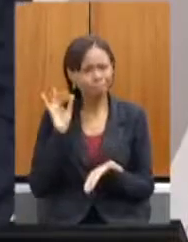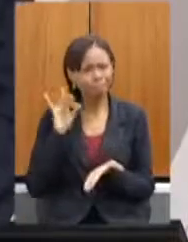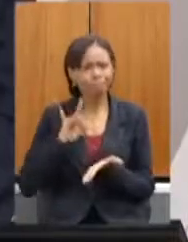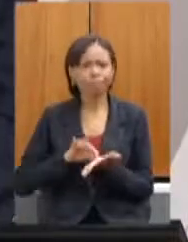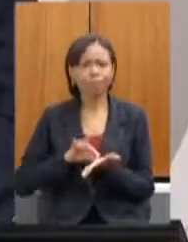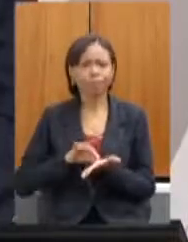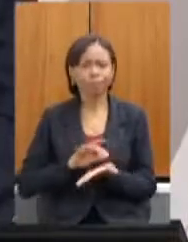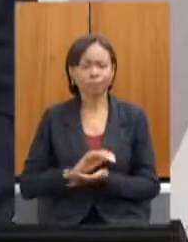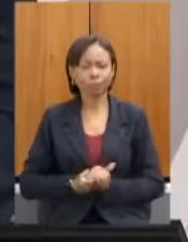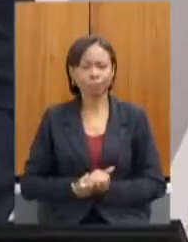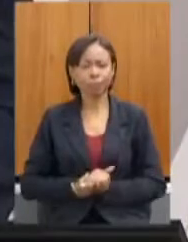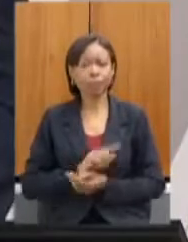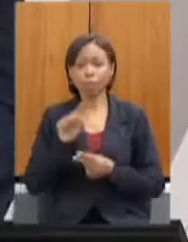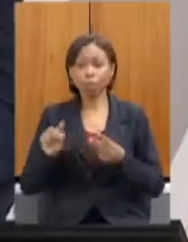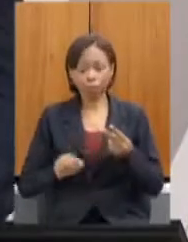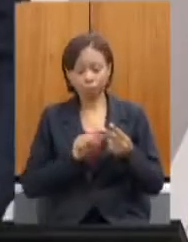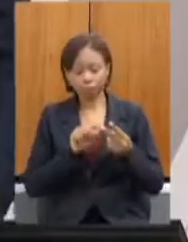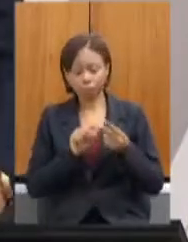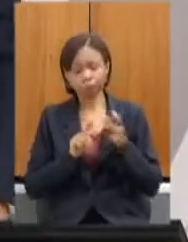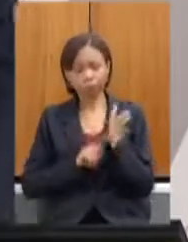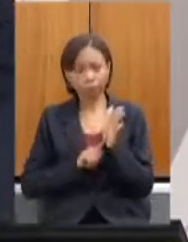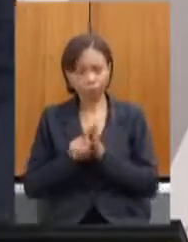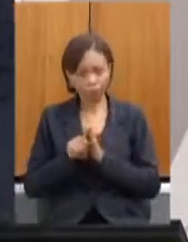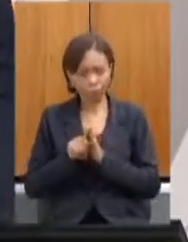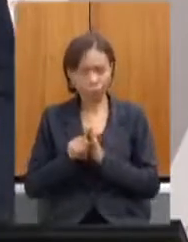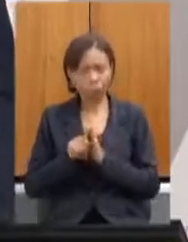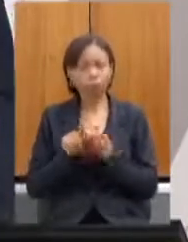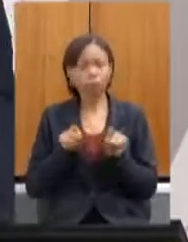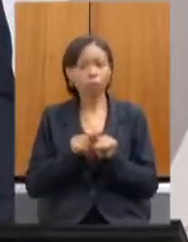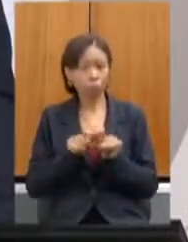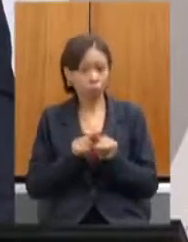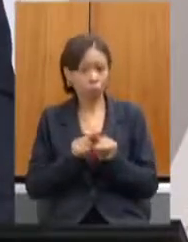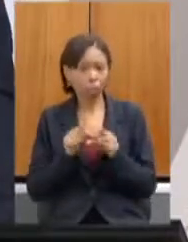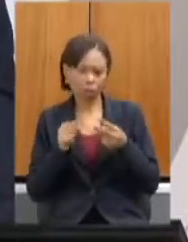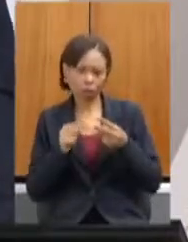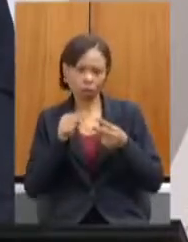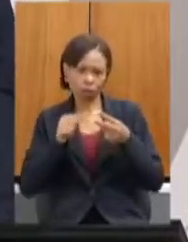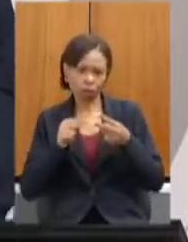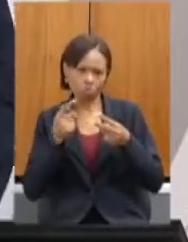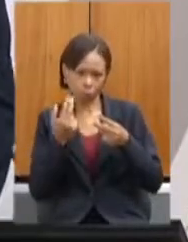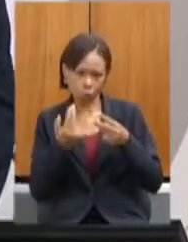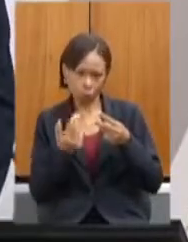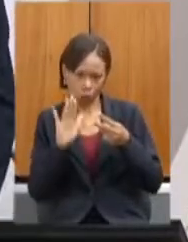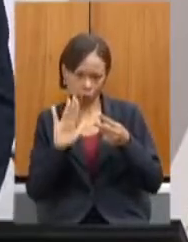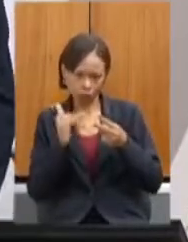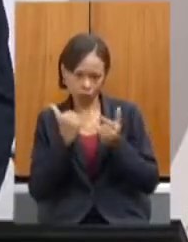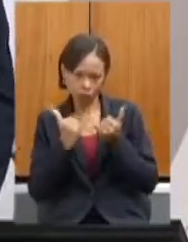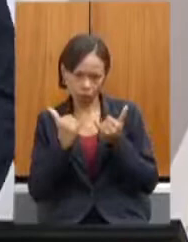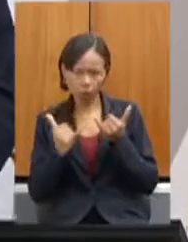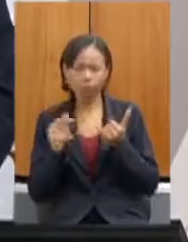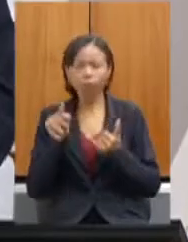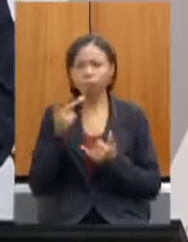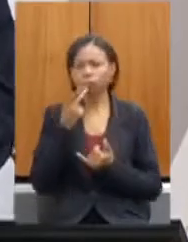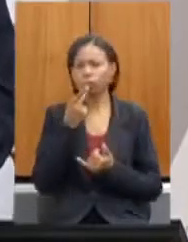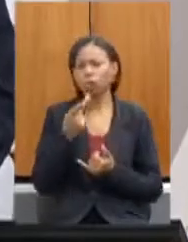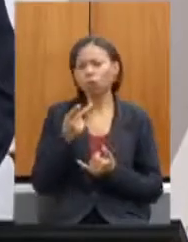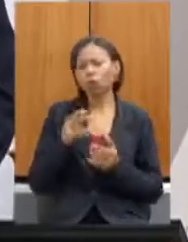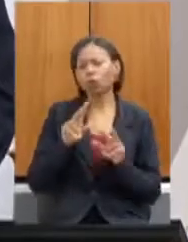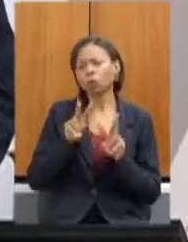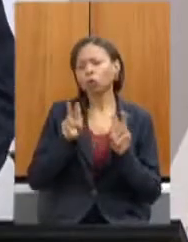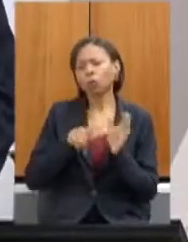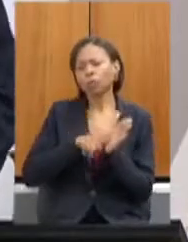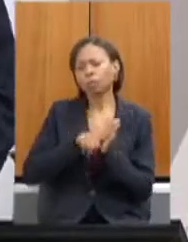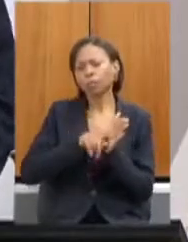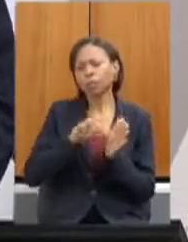dia-a-dia EA segunda pergunta está também relacionada e o show citou as pesquisas da funed